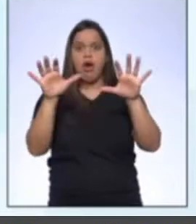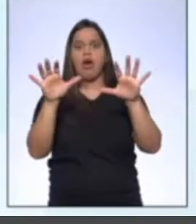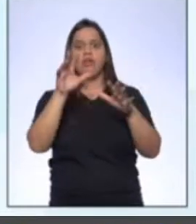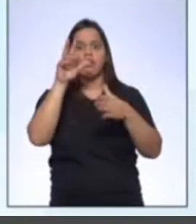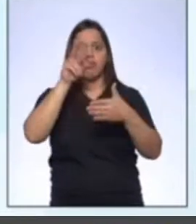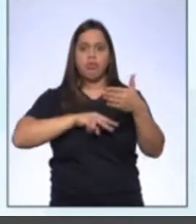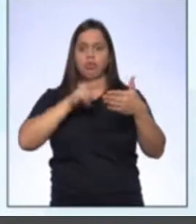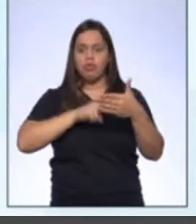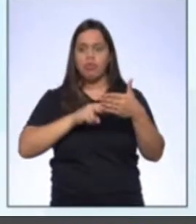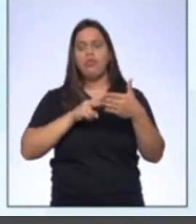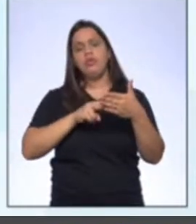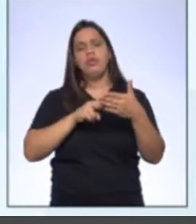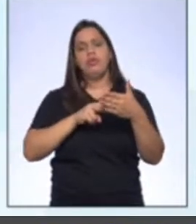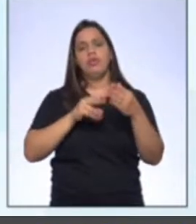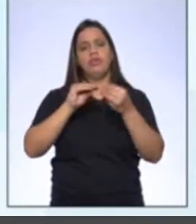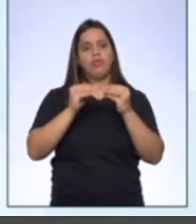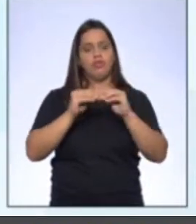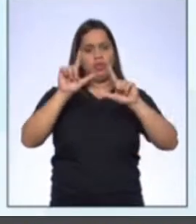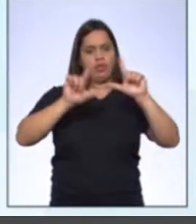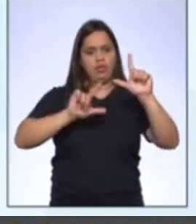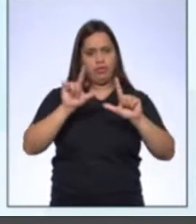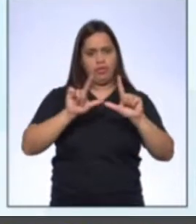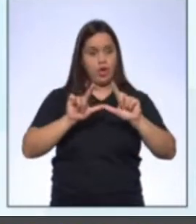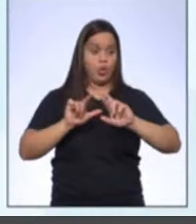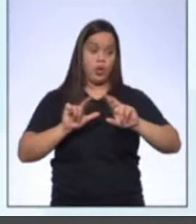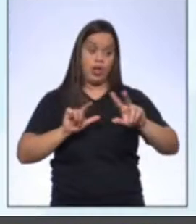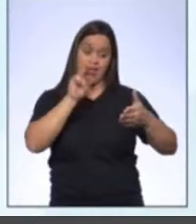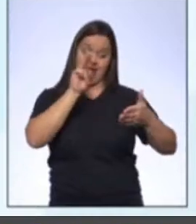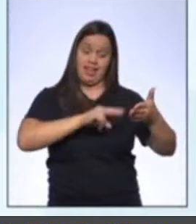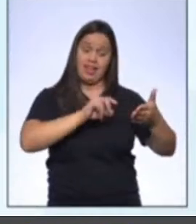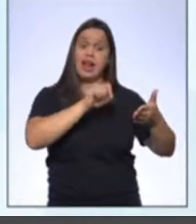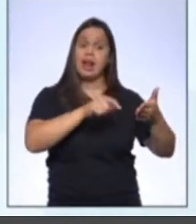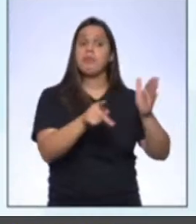não era o menino. Então, não é a alternativa B.